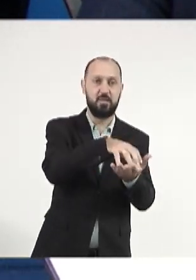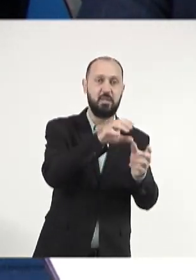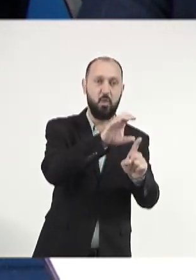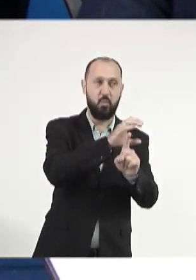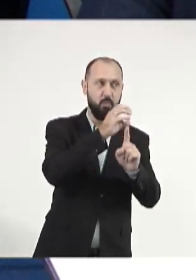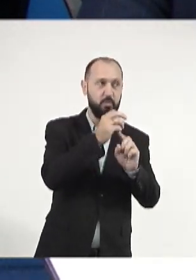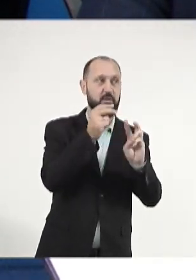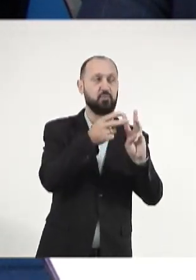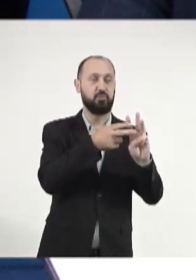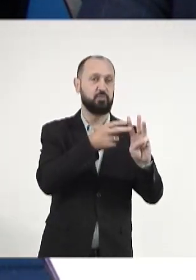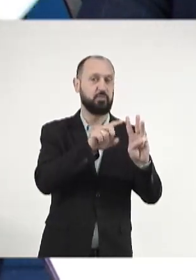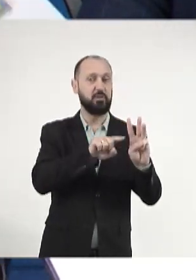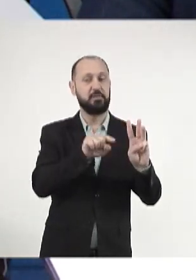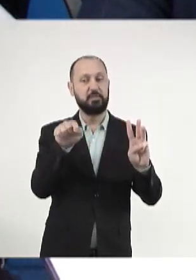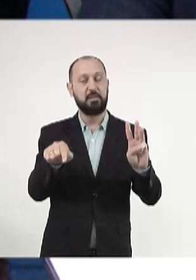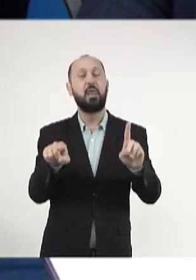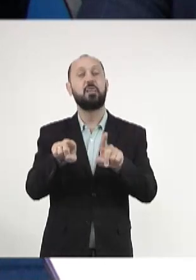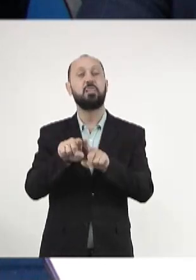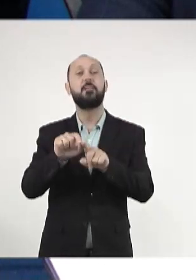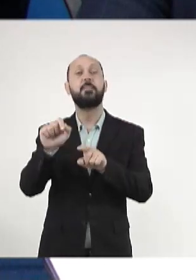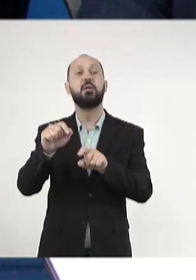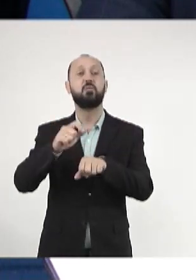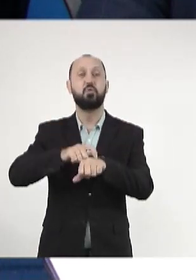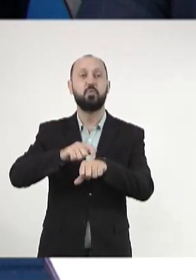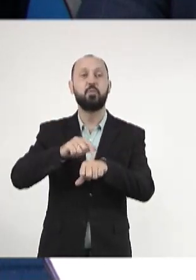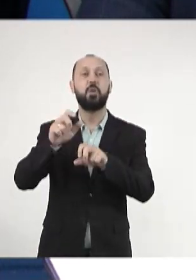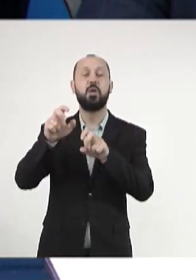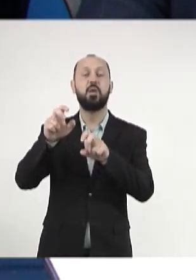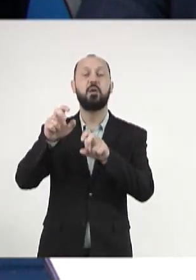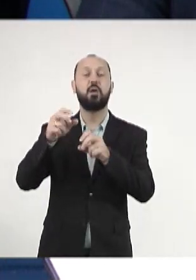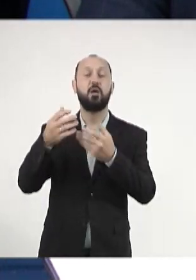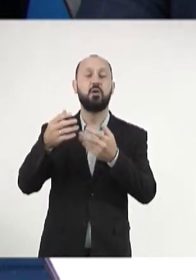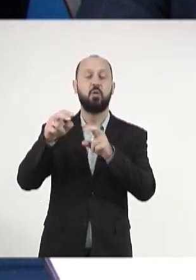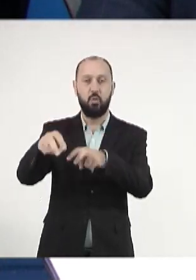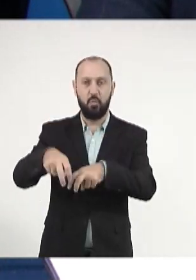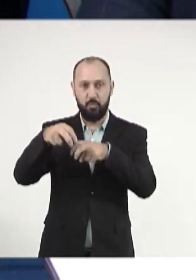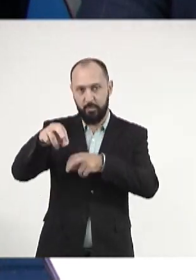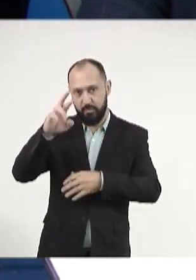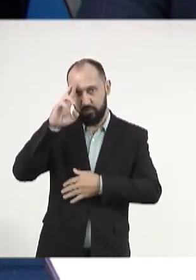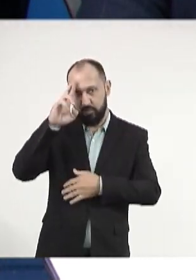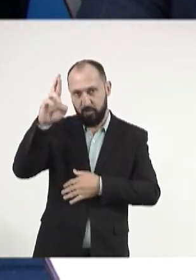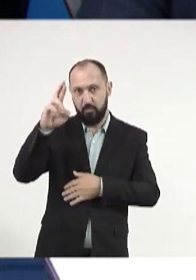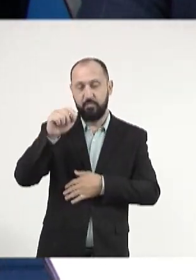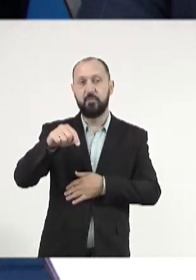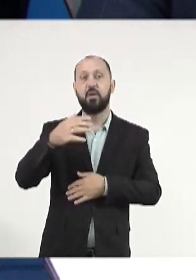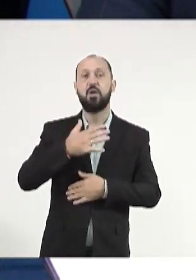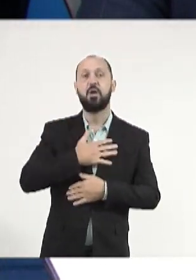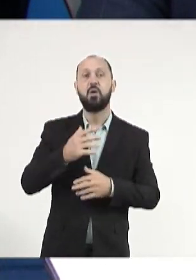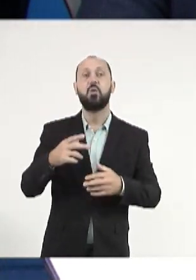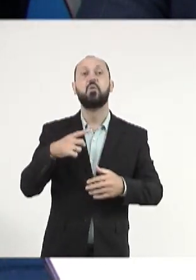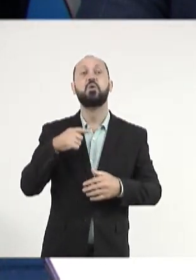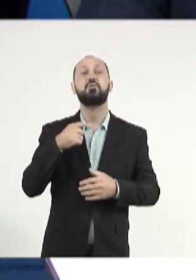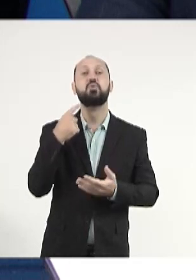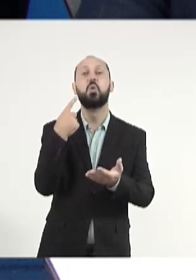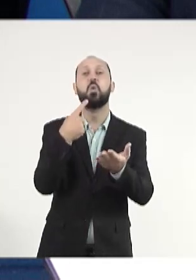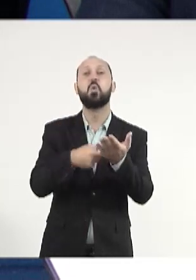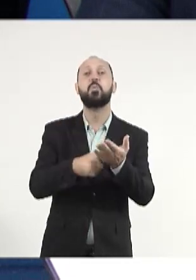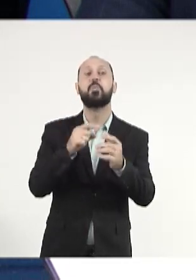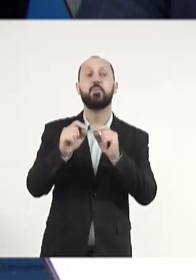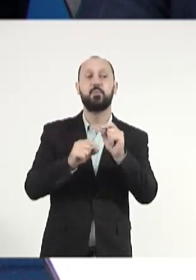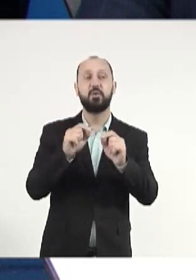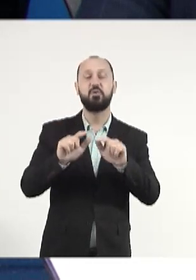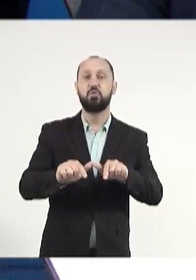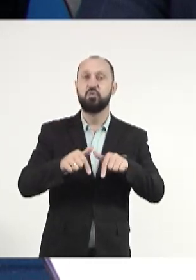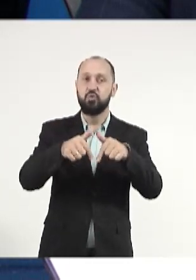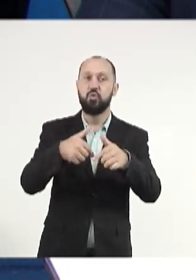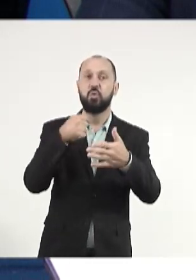indígena e das comunidades indígenas, seja da situação que vive também os produtores rurais. Da nossa parte, resta o compromisso